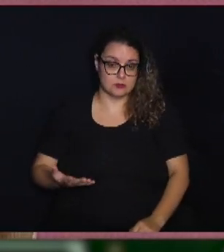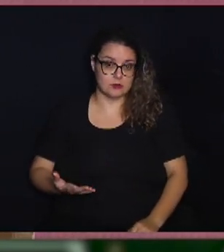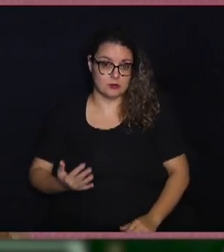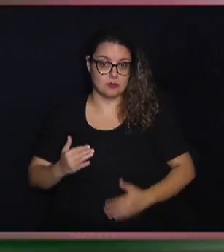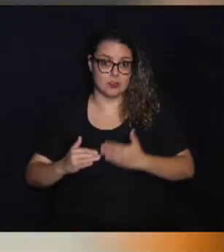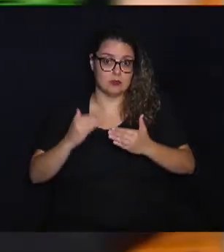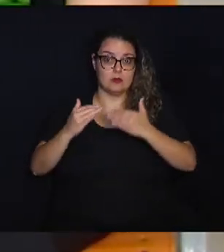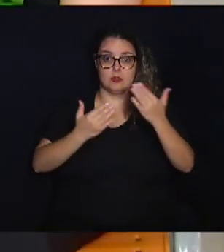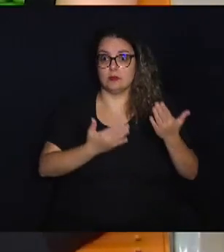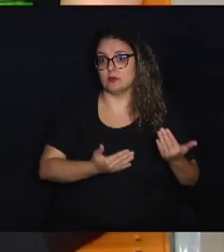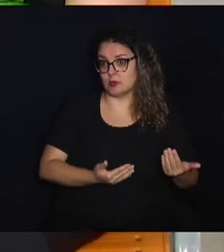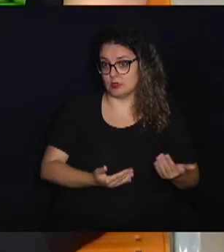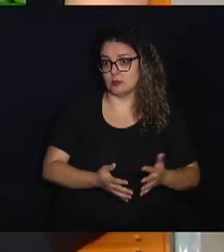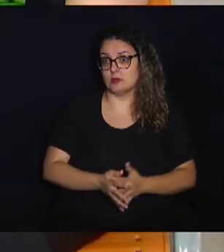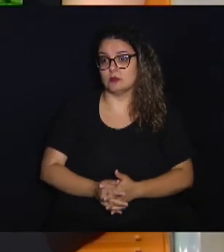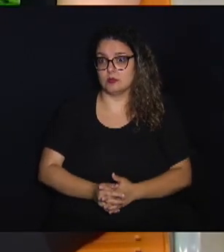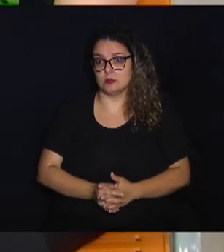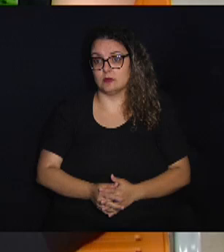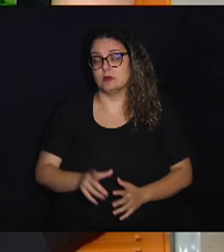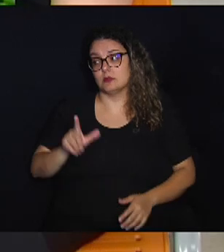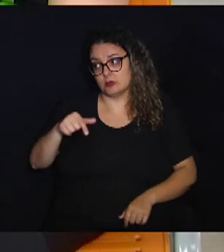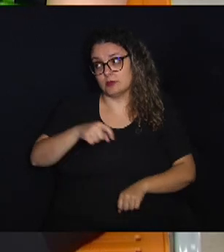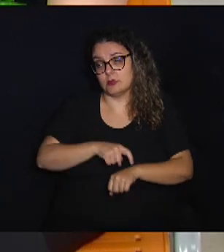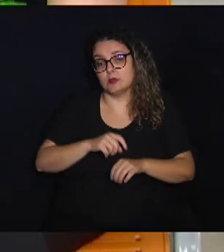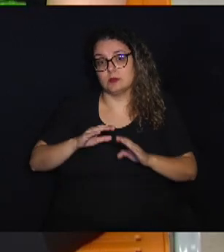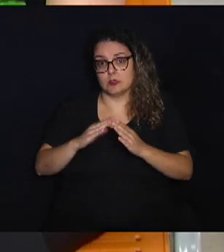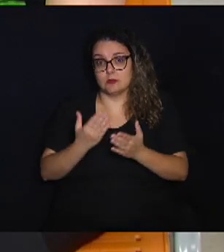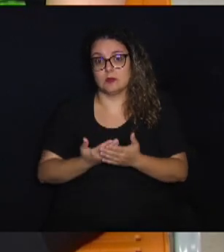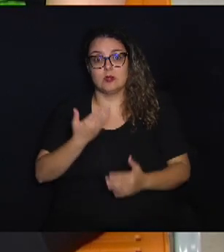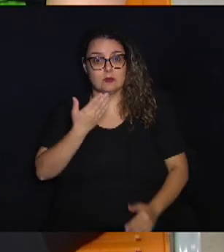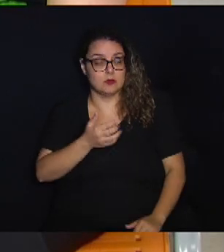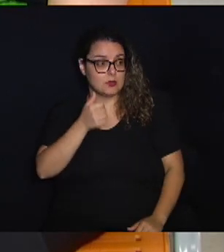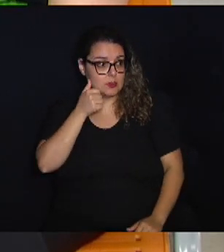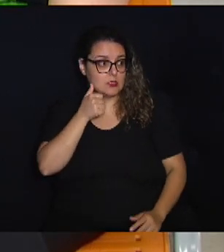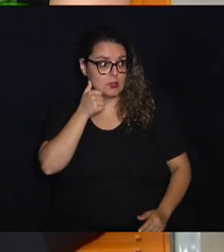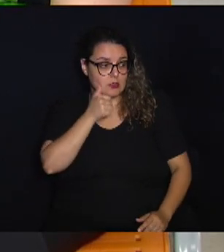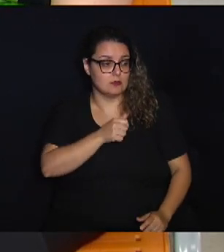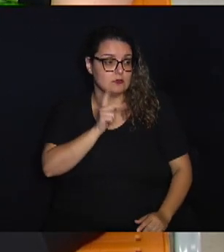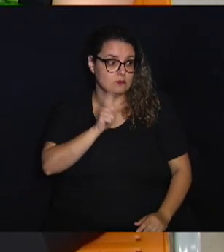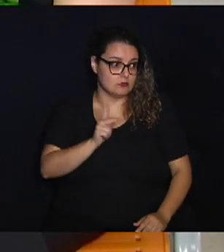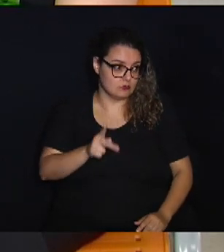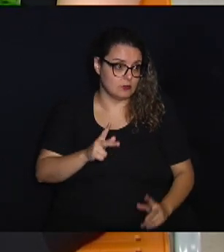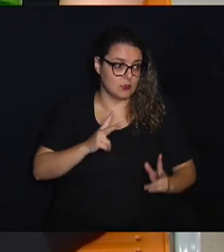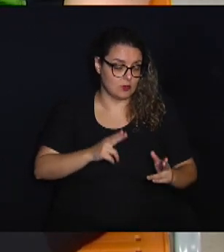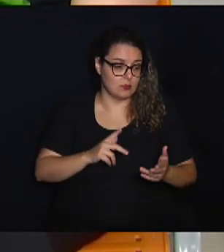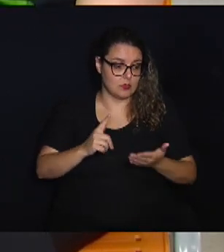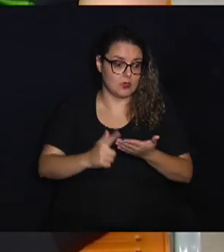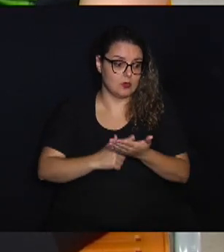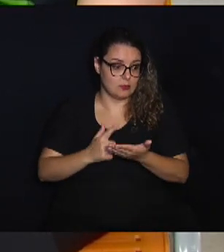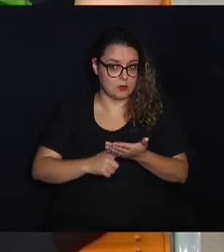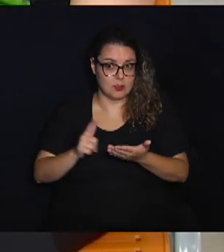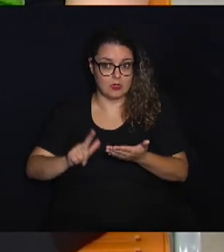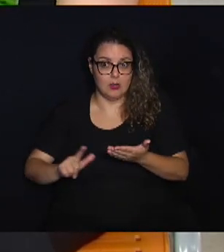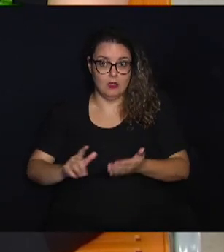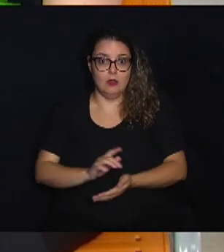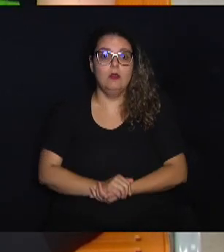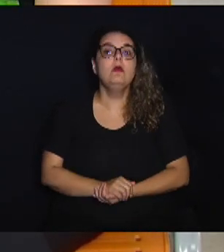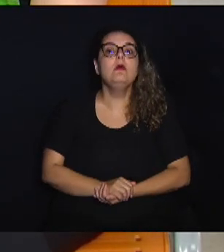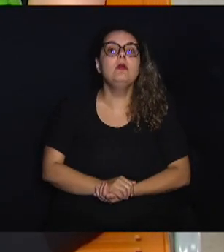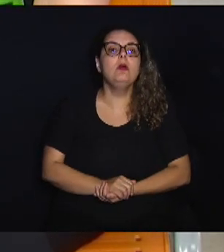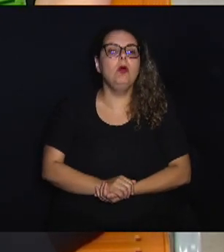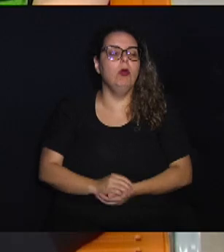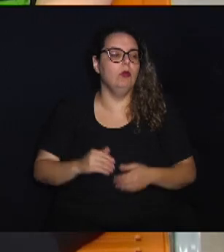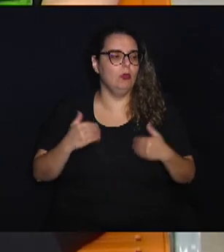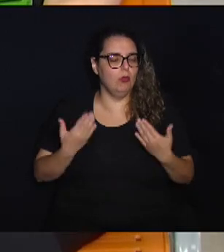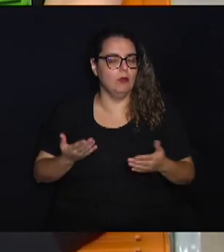jovem depois do período escolar. Você, como professora de literatura, qual a dica que você dá, Ana Júlia,